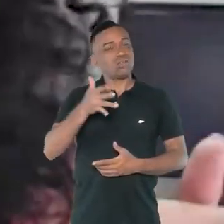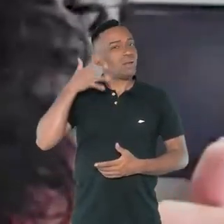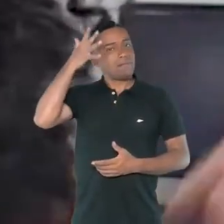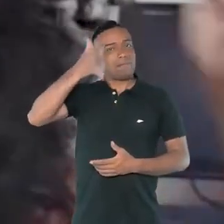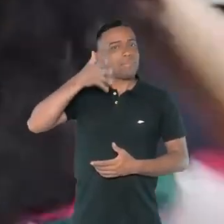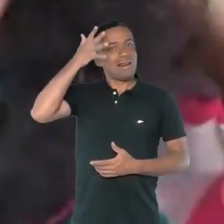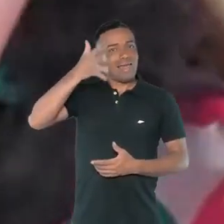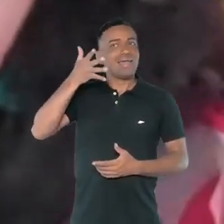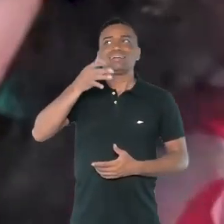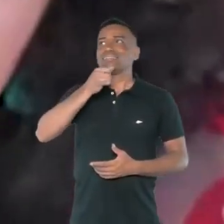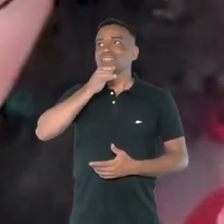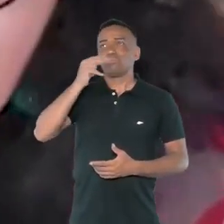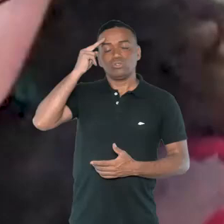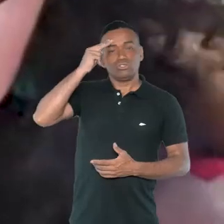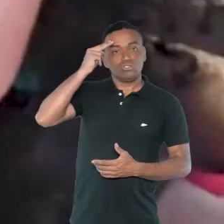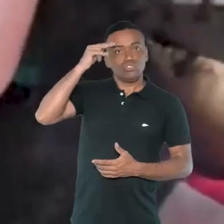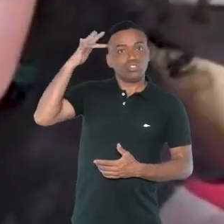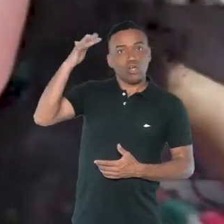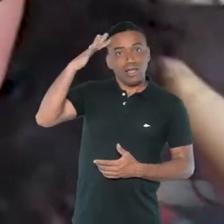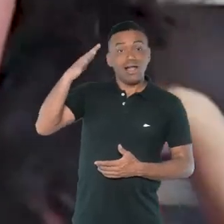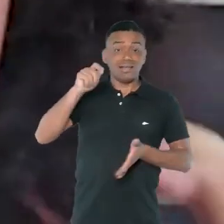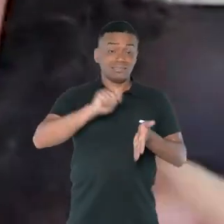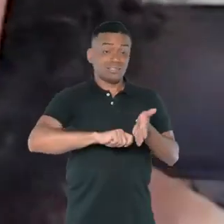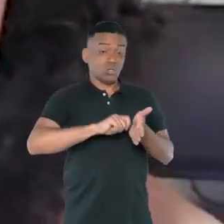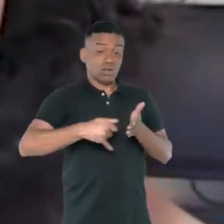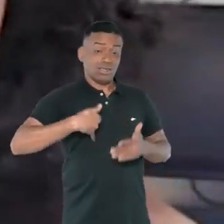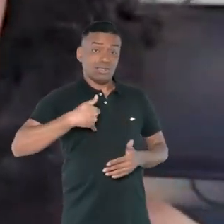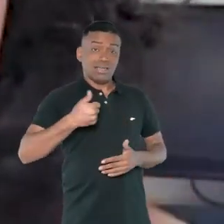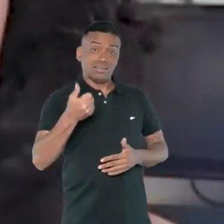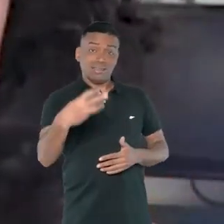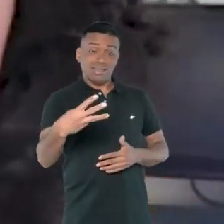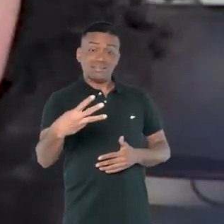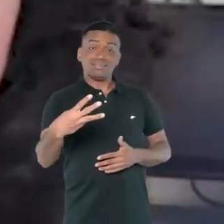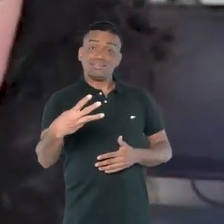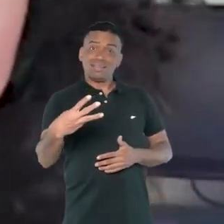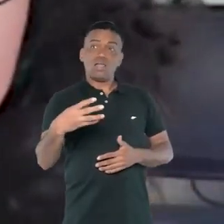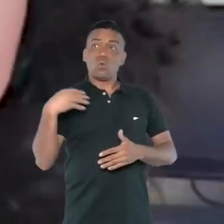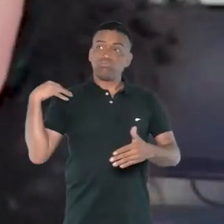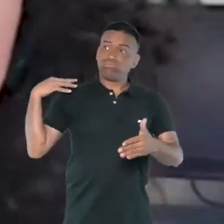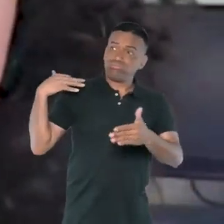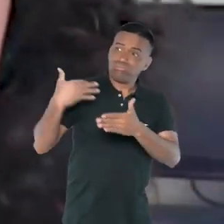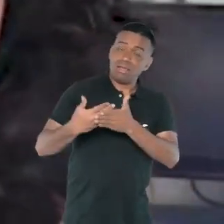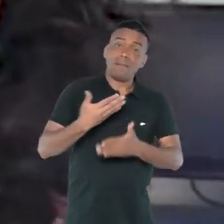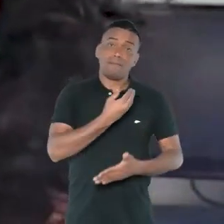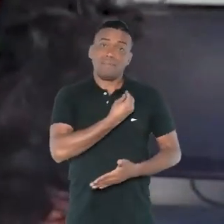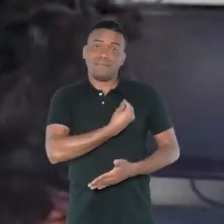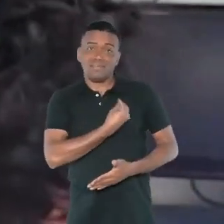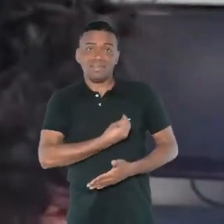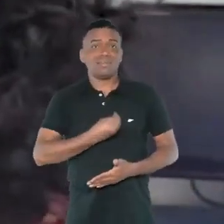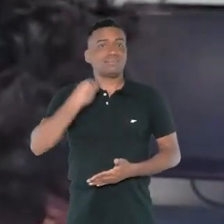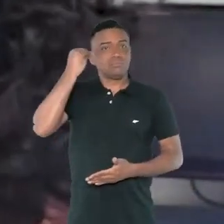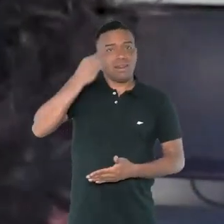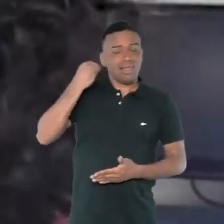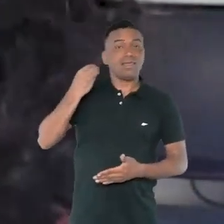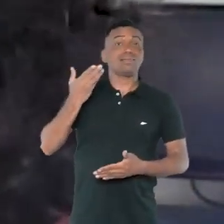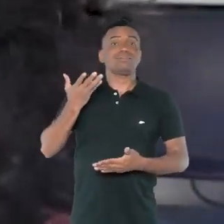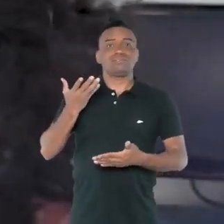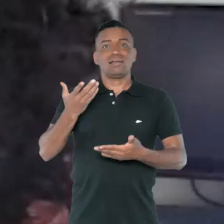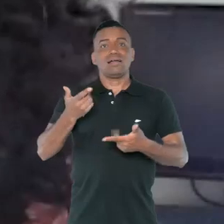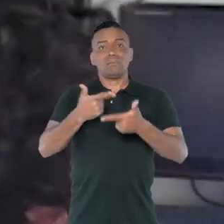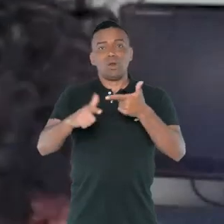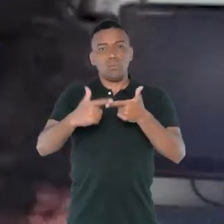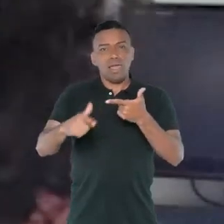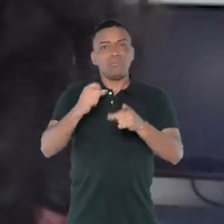vamos sim. Principalmente quando eu conto a minha história. Eu faço a minha palestra Não Existe Idade para Começar a Sonhar, como me tornei escritora aos 13 anos. Eu conto toda a